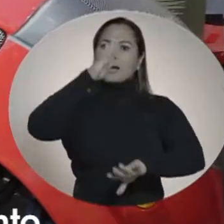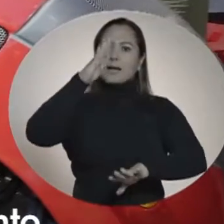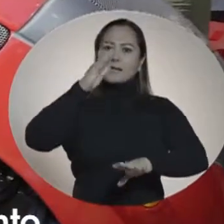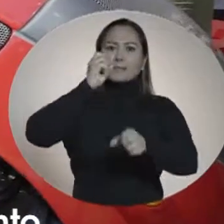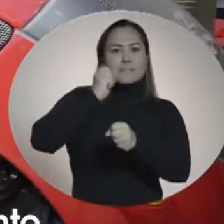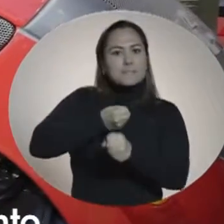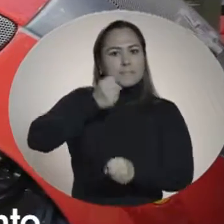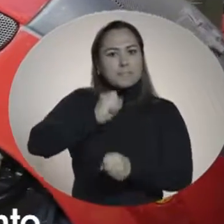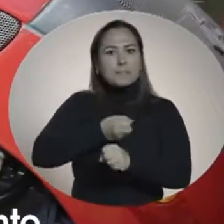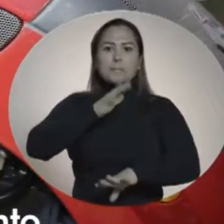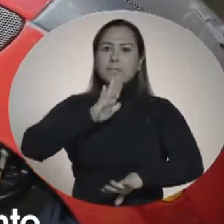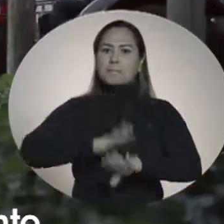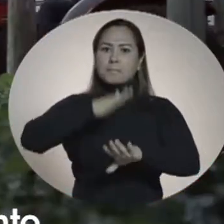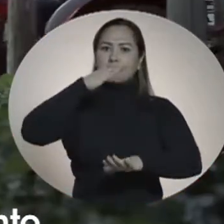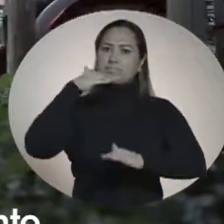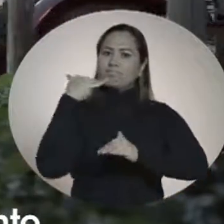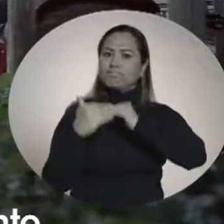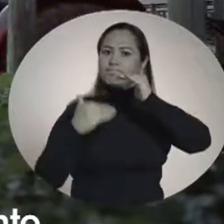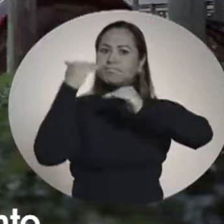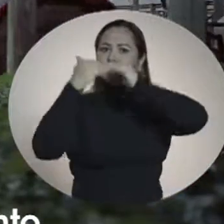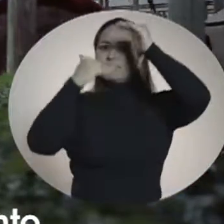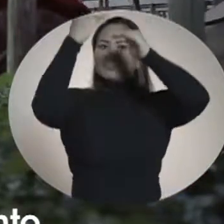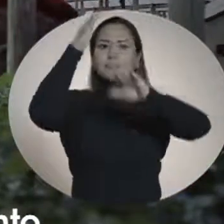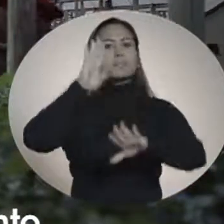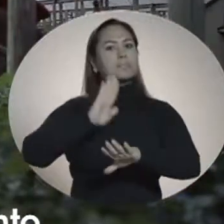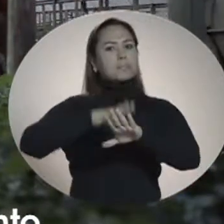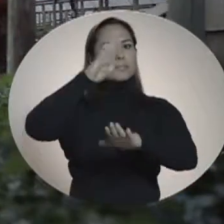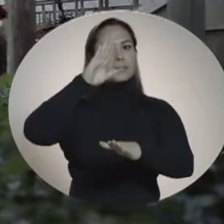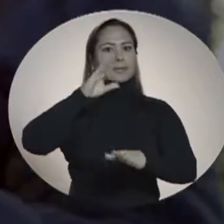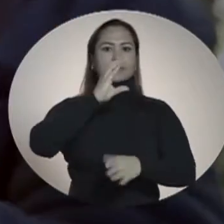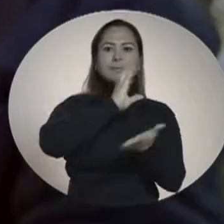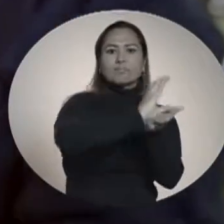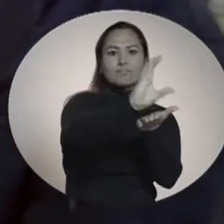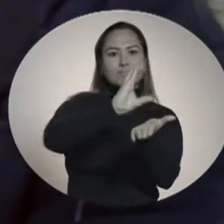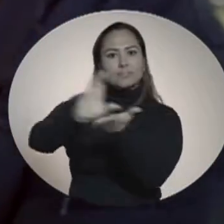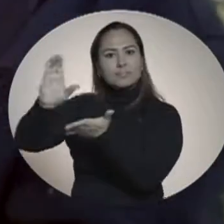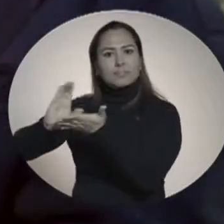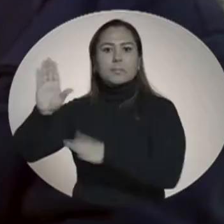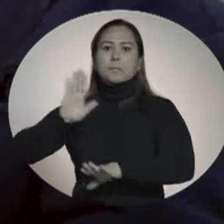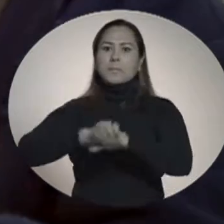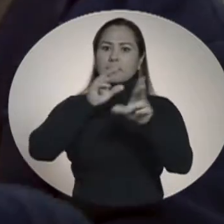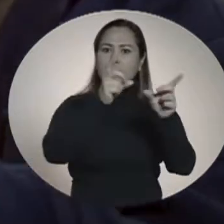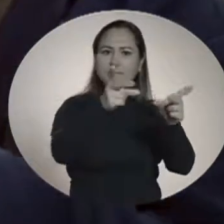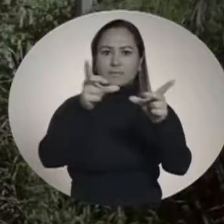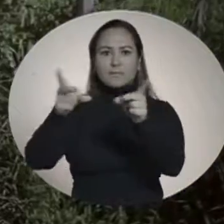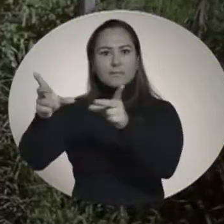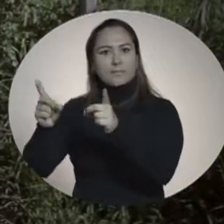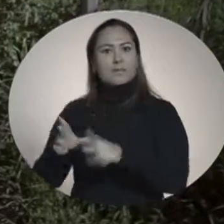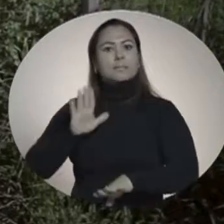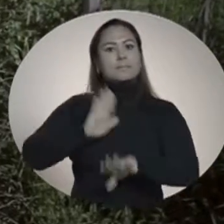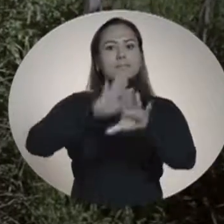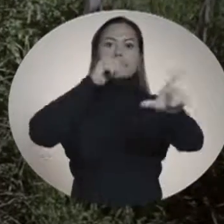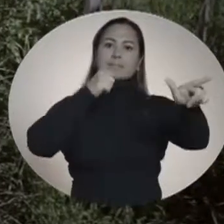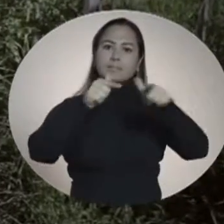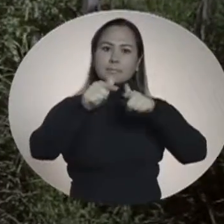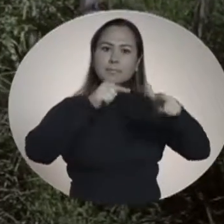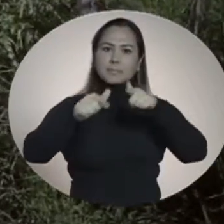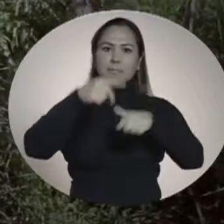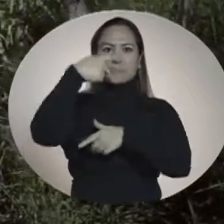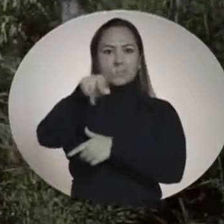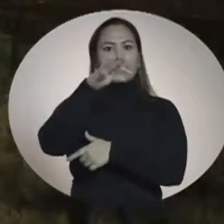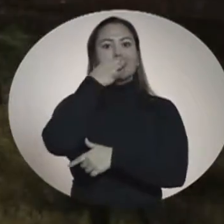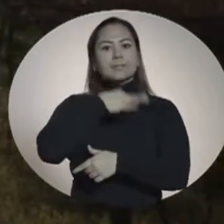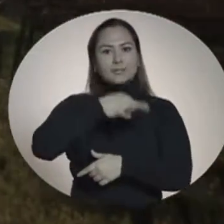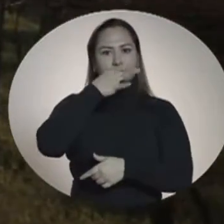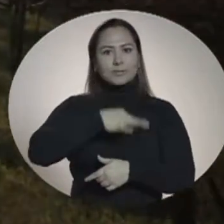Mais máquinas, mais desenvolvimento, mais crédito, mais renda e mais trabalho